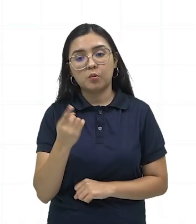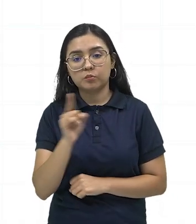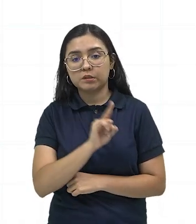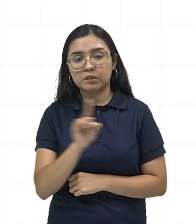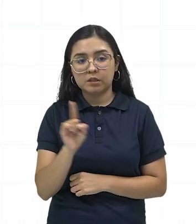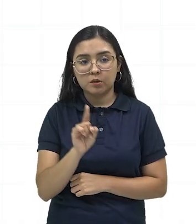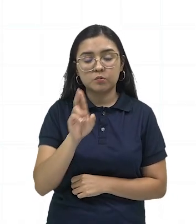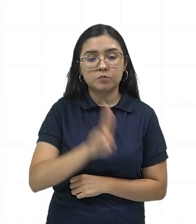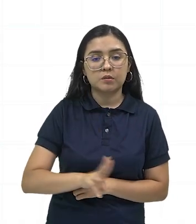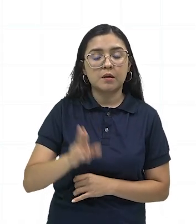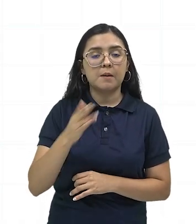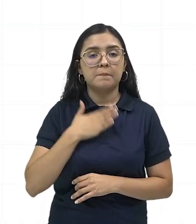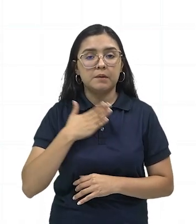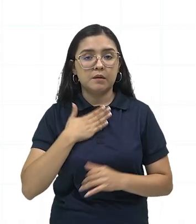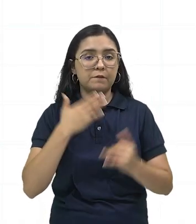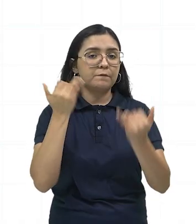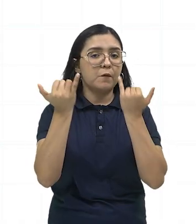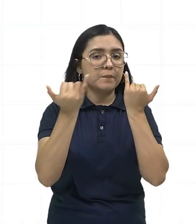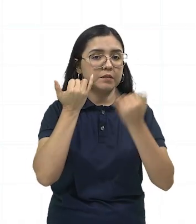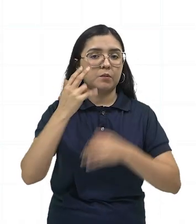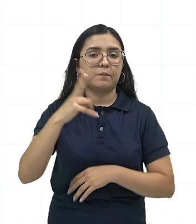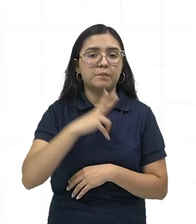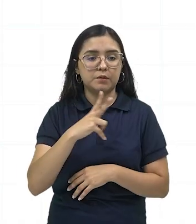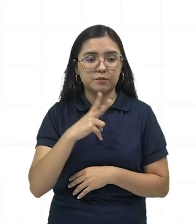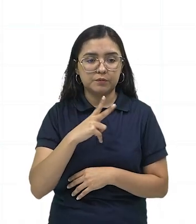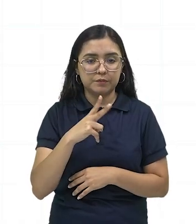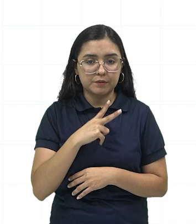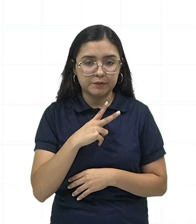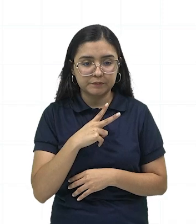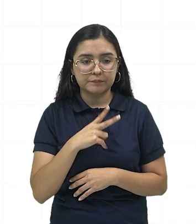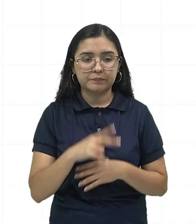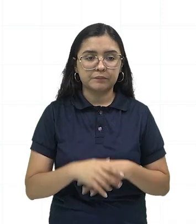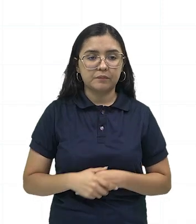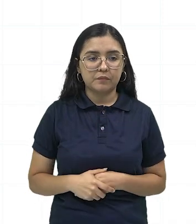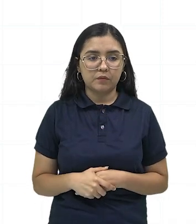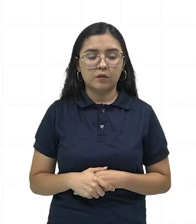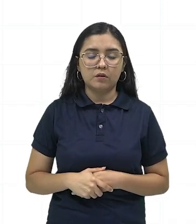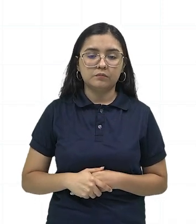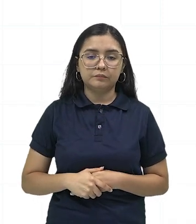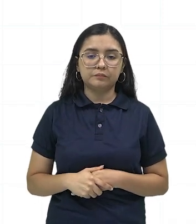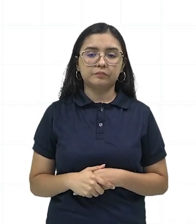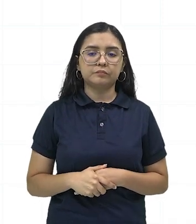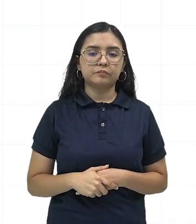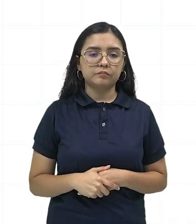utilizado, os meus dados, aquilo que é acessado pelas big techs para